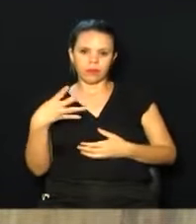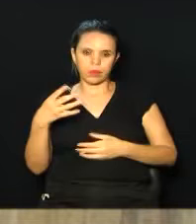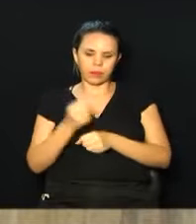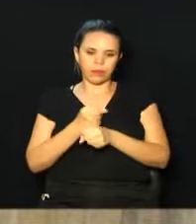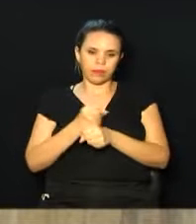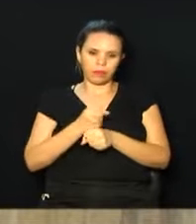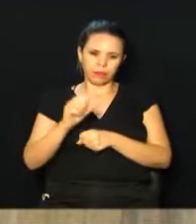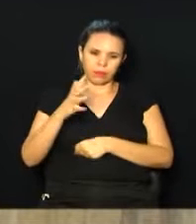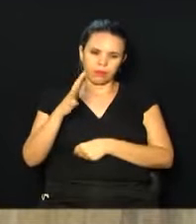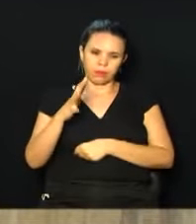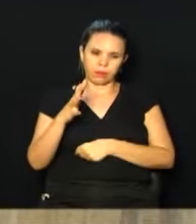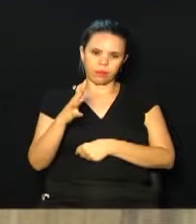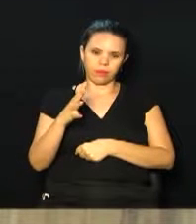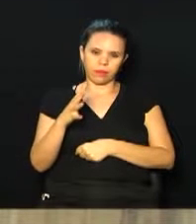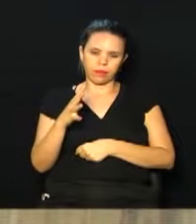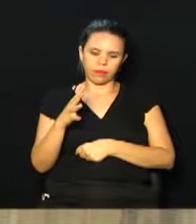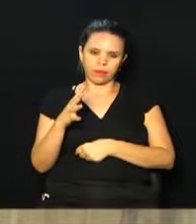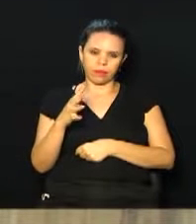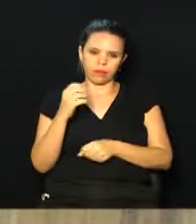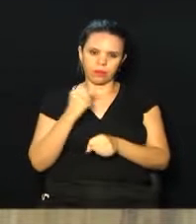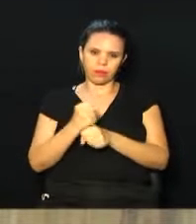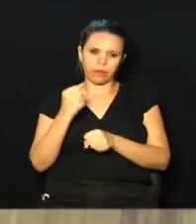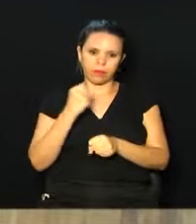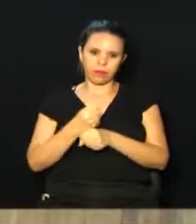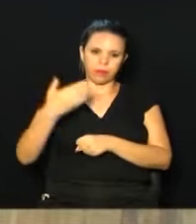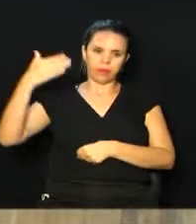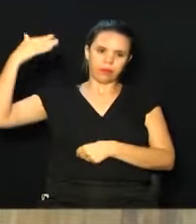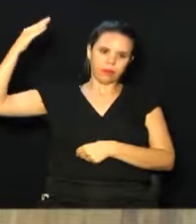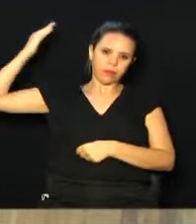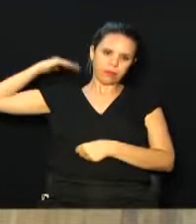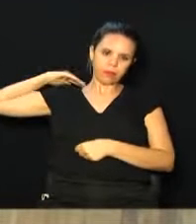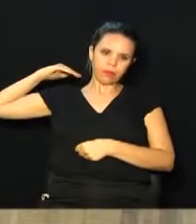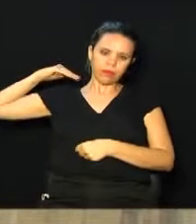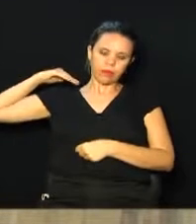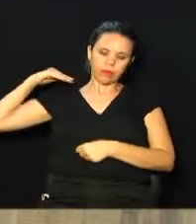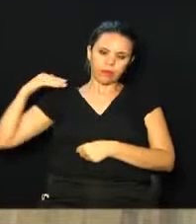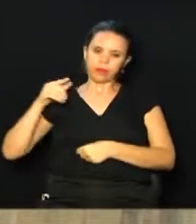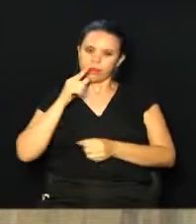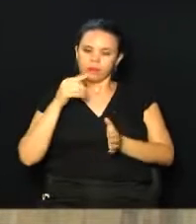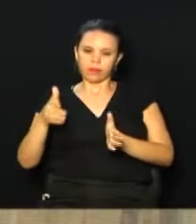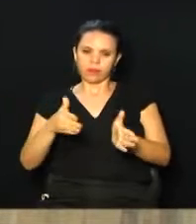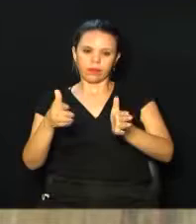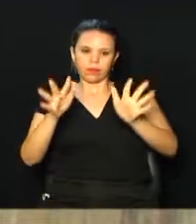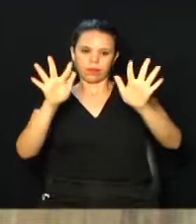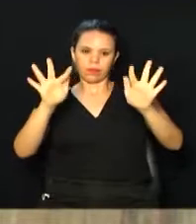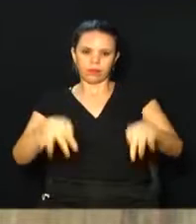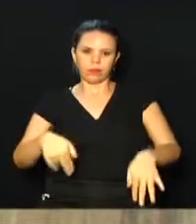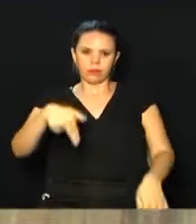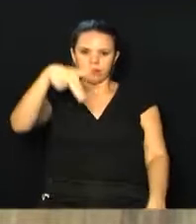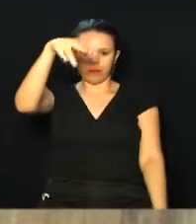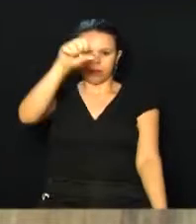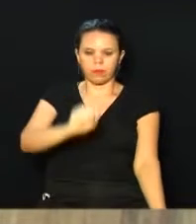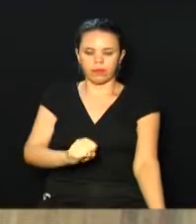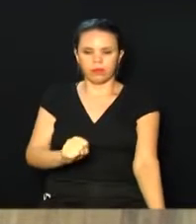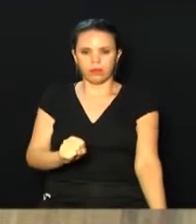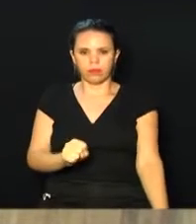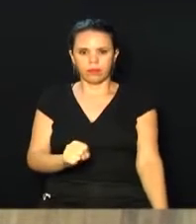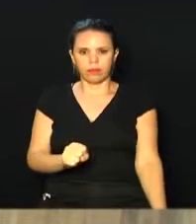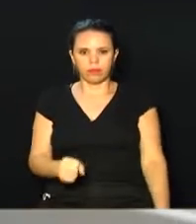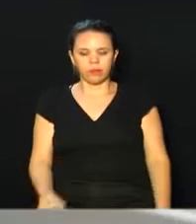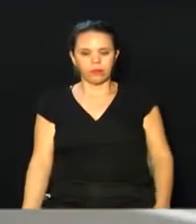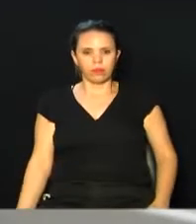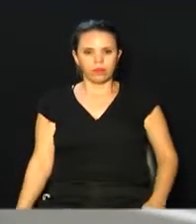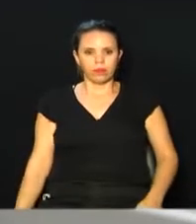mais ou menos, uma obra que na época foi a construção do piscinão lá no final da Norte-Sul, né?